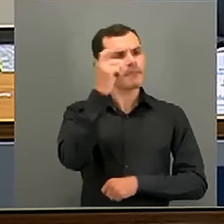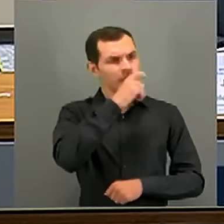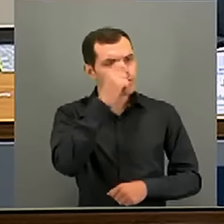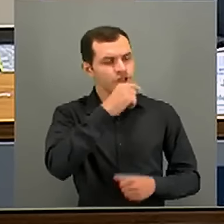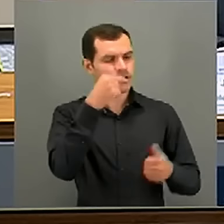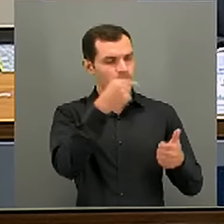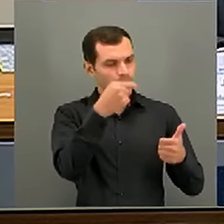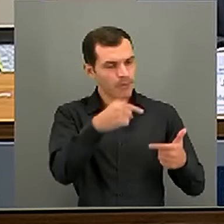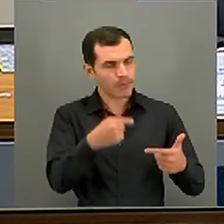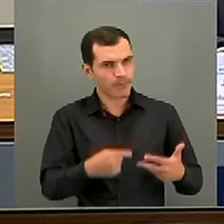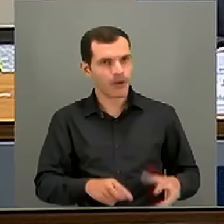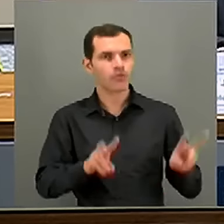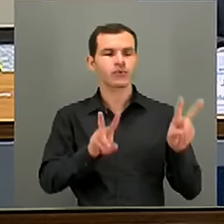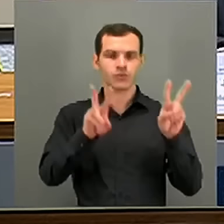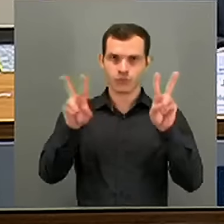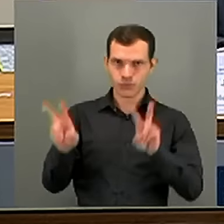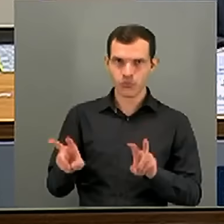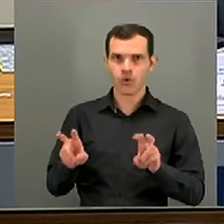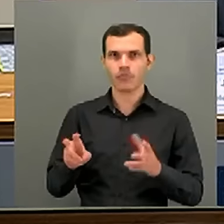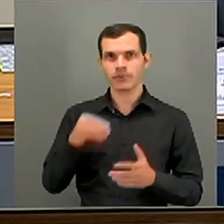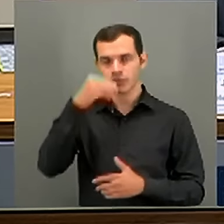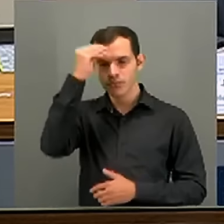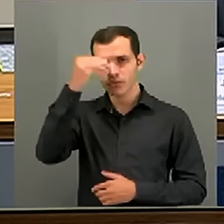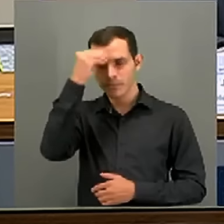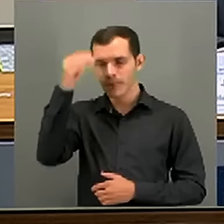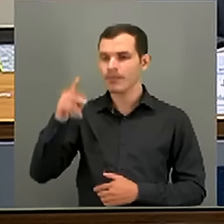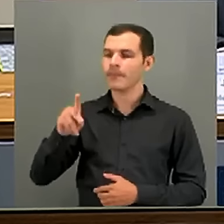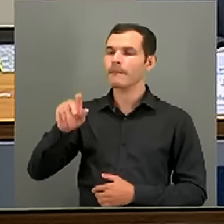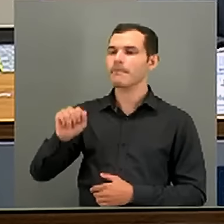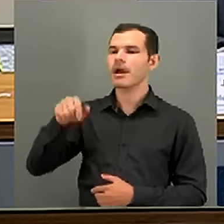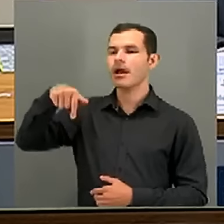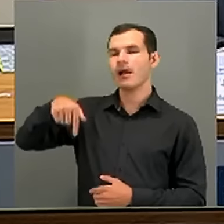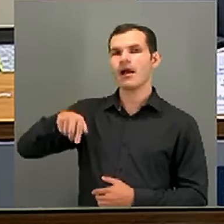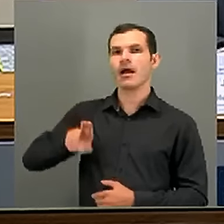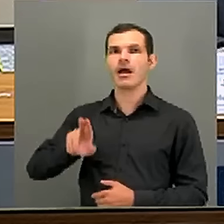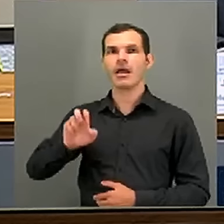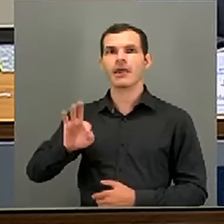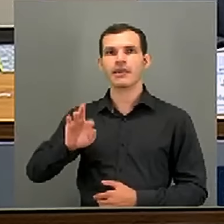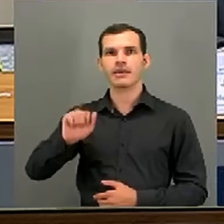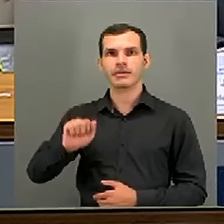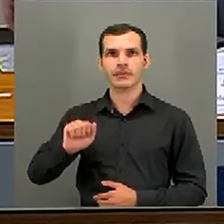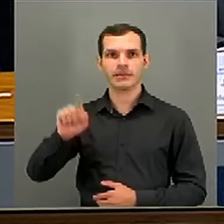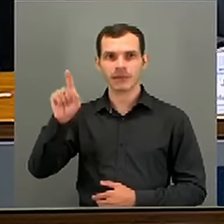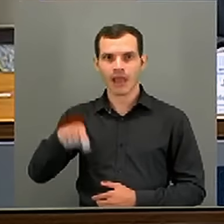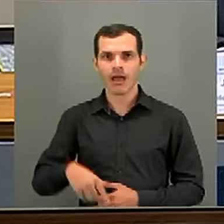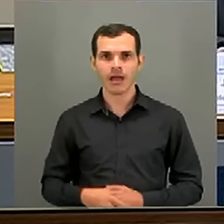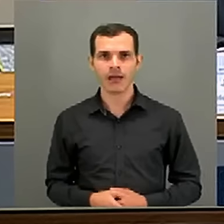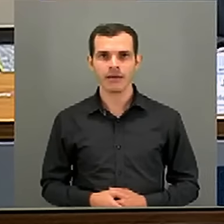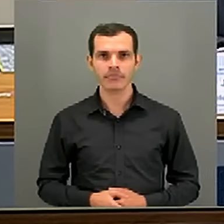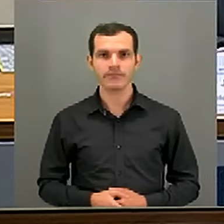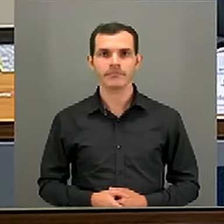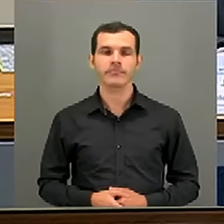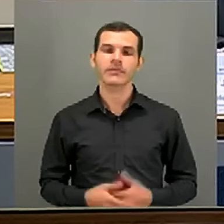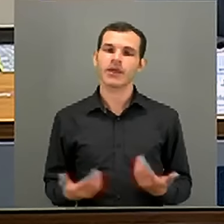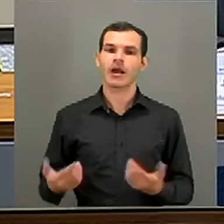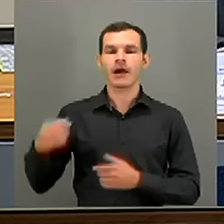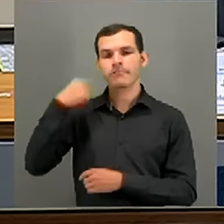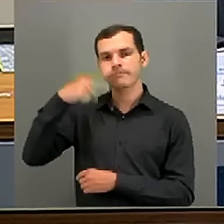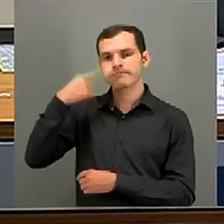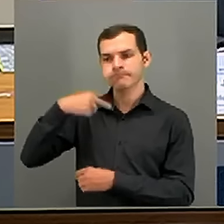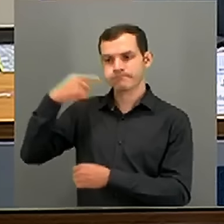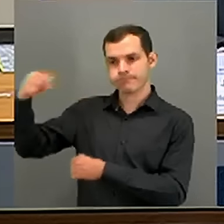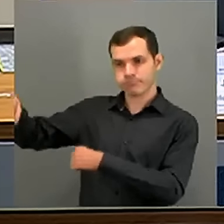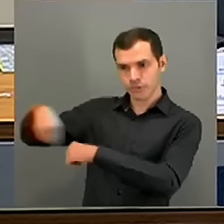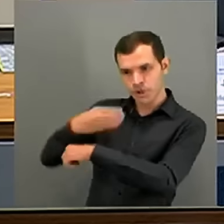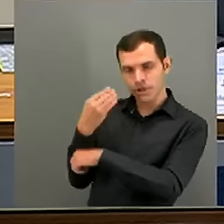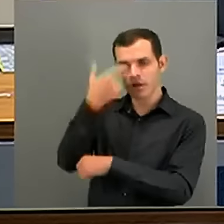que se fala a respeito do seu sobrinho Paquetá? Por orientação do meu advogado, permanecerei em silêncio. Então, mas lá o